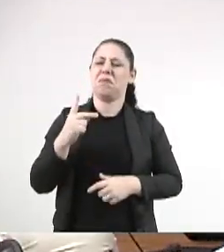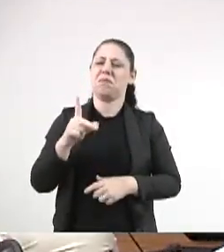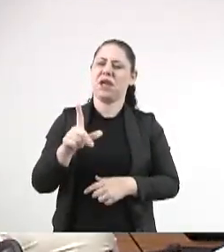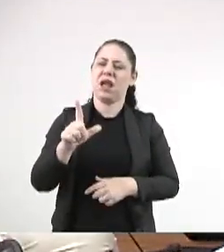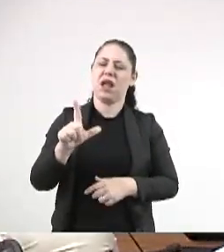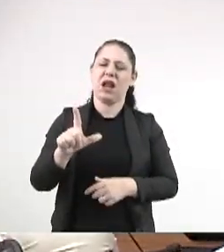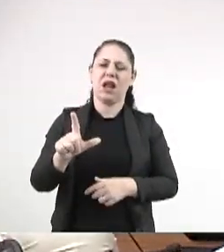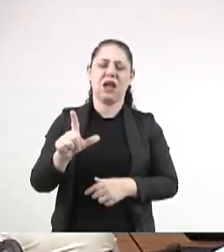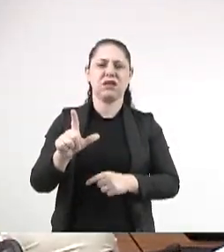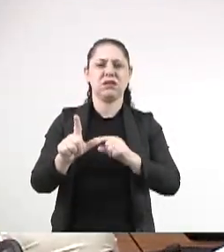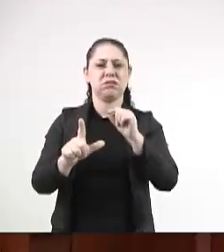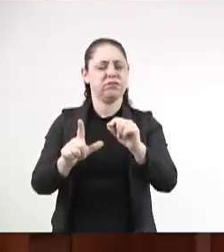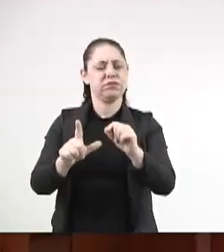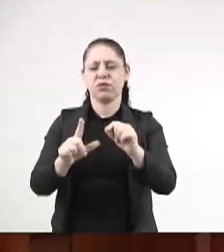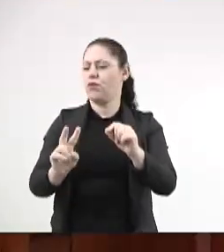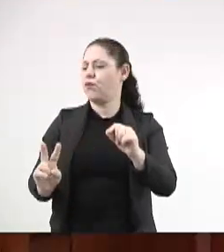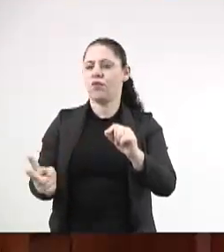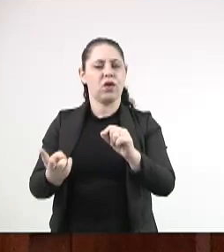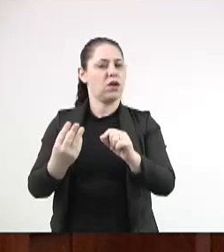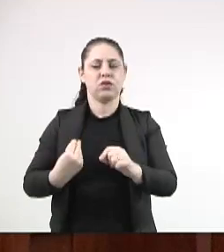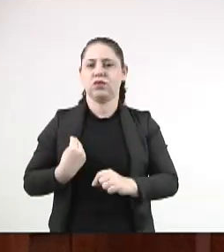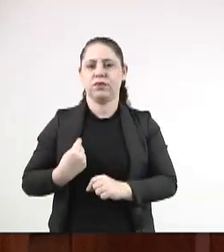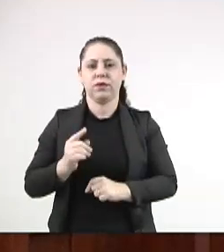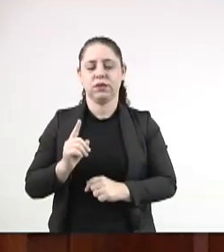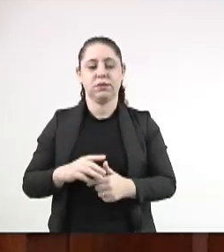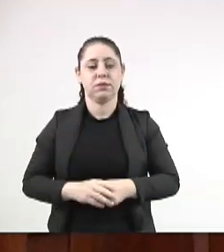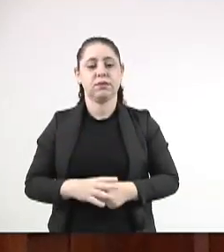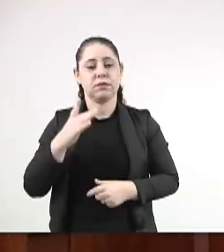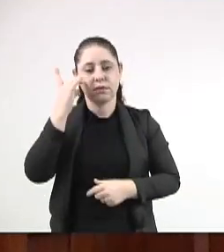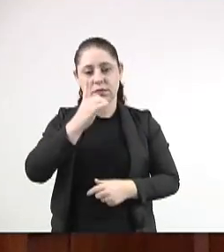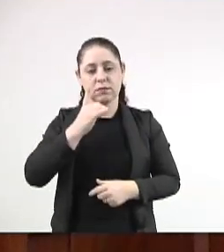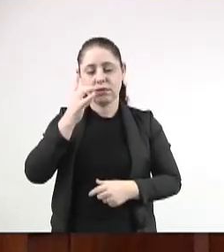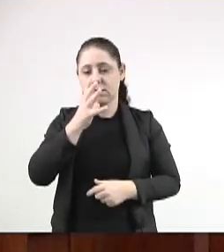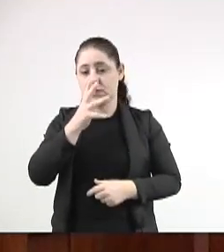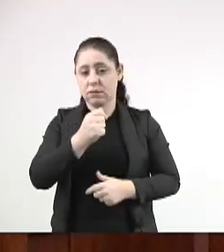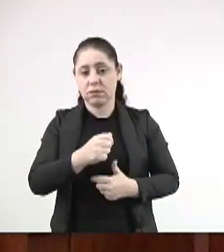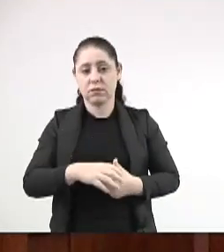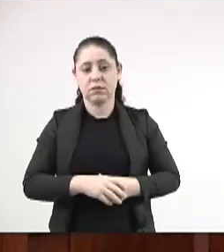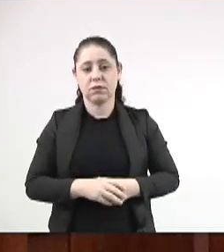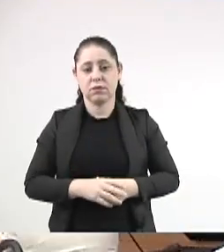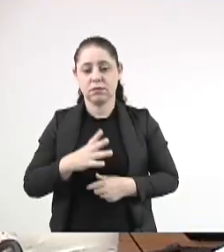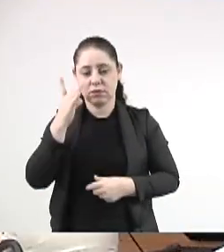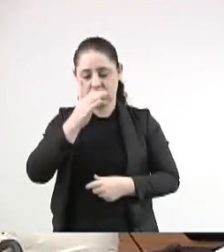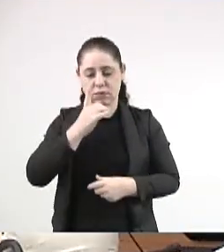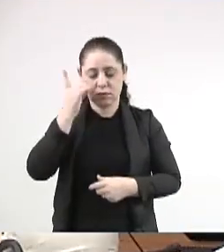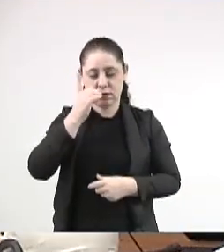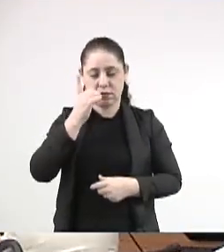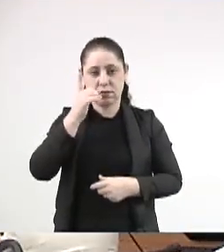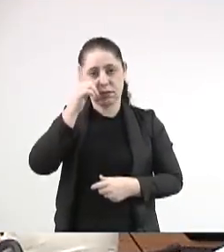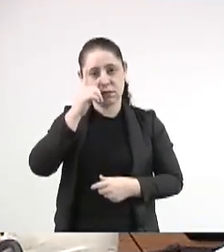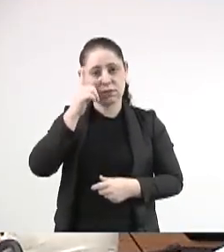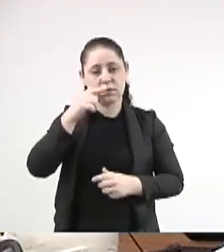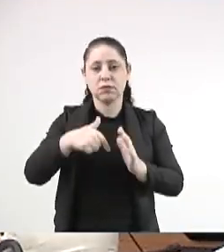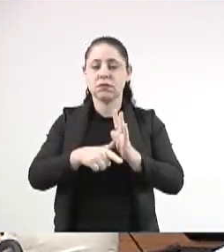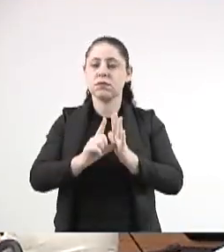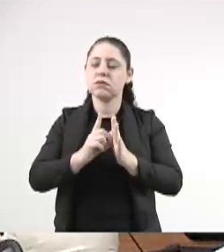é um PL que não valoriza a vida. Deputada Lia, por favor. Deputada Gleice Jane, antes de mais nada, gostaria de